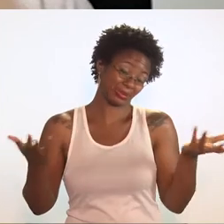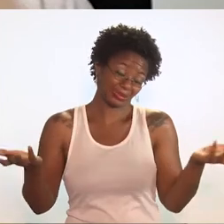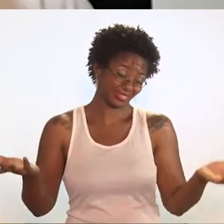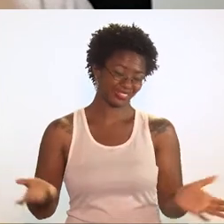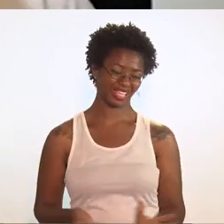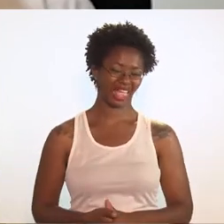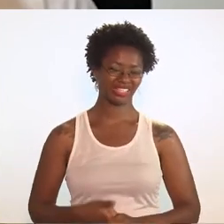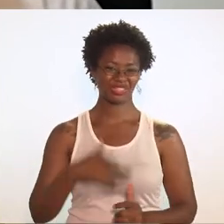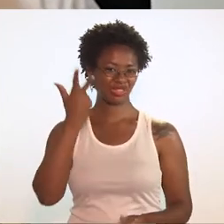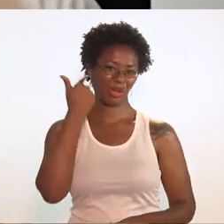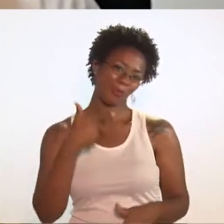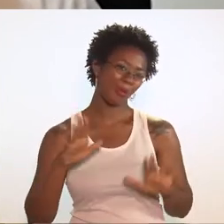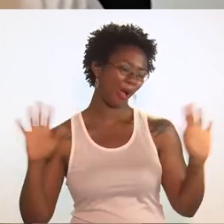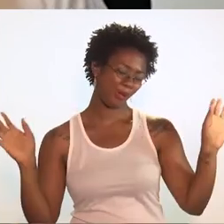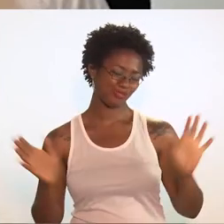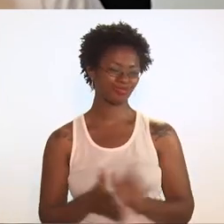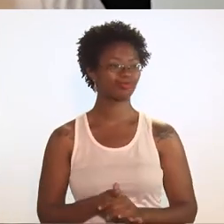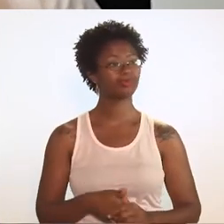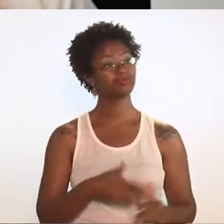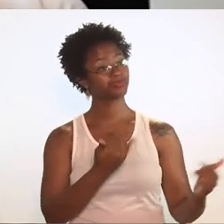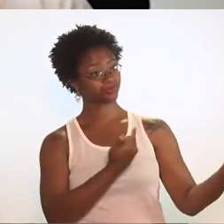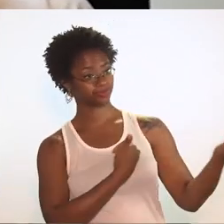no resto é a menor dúvida.